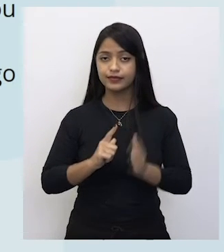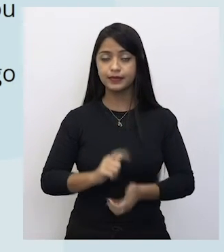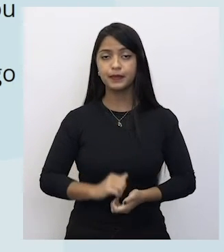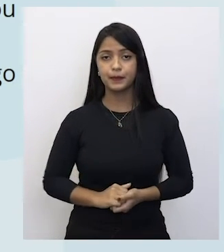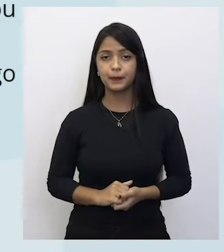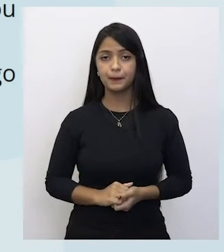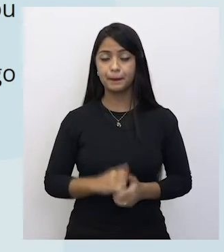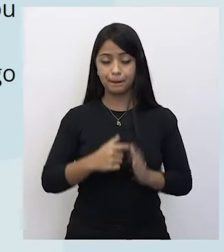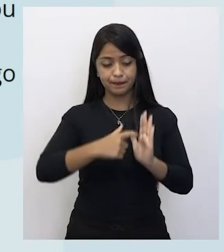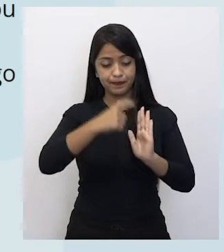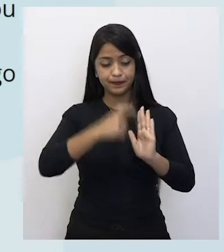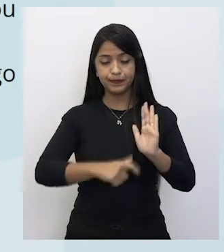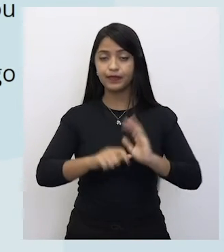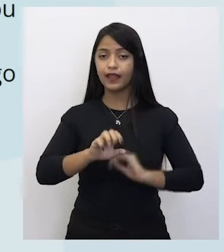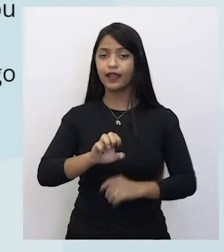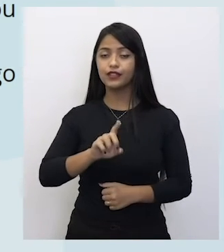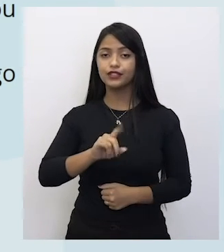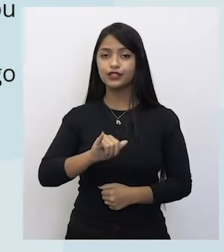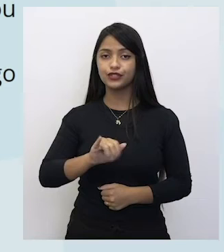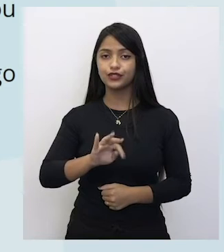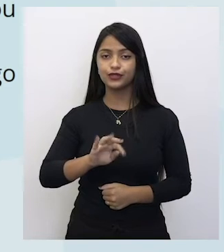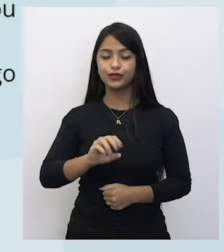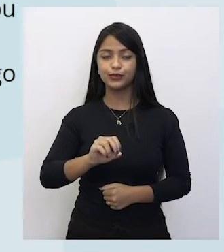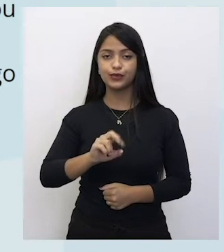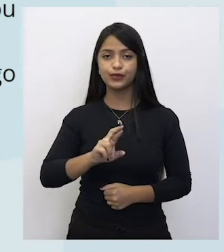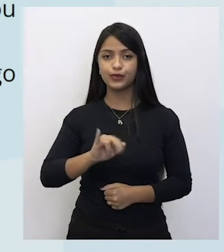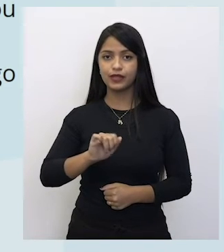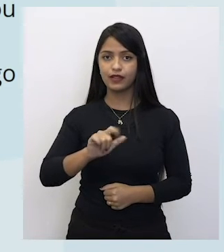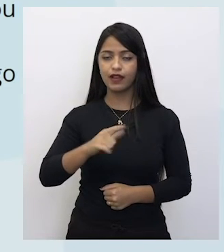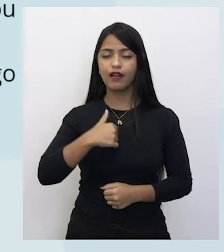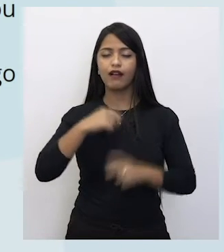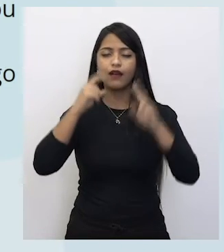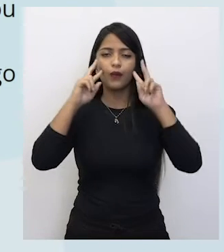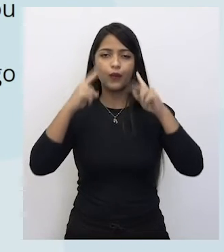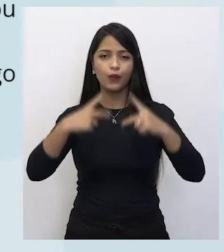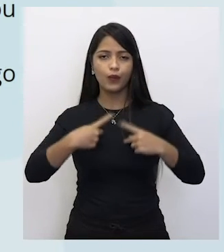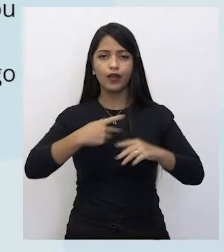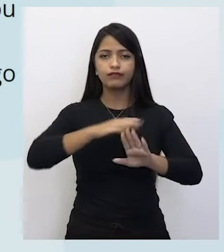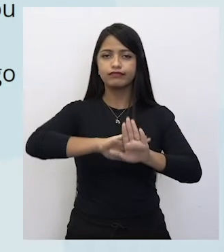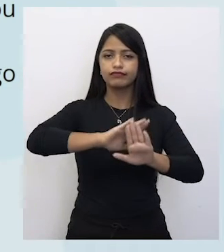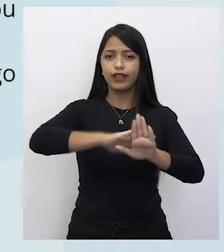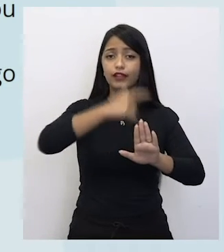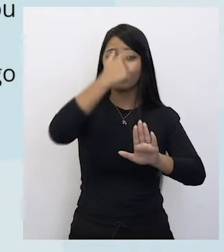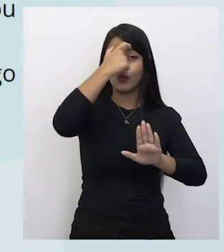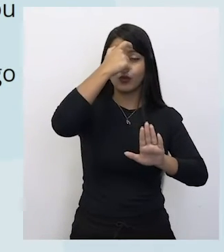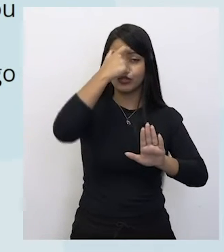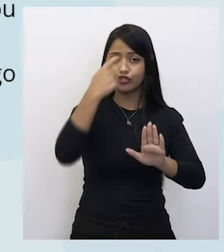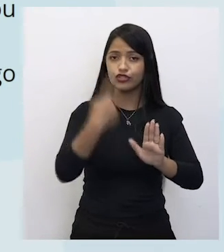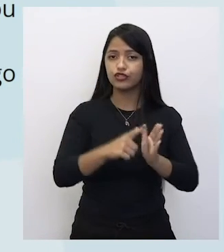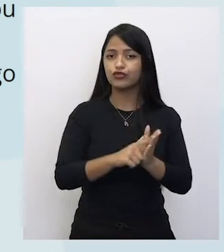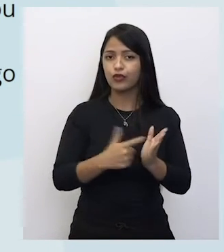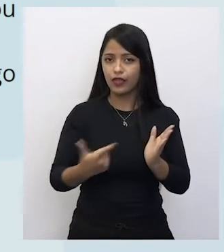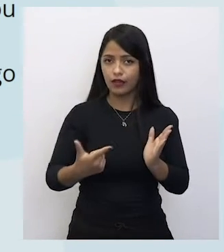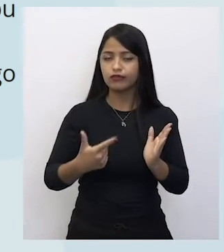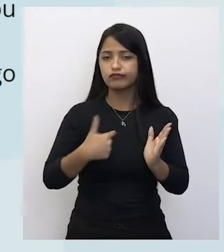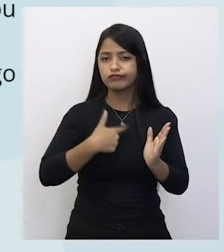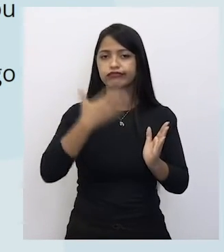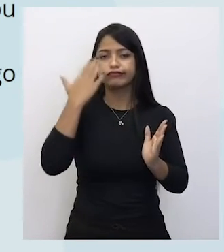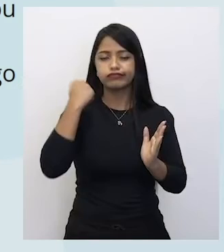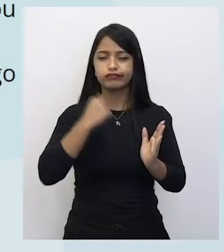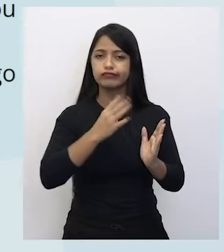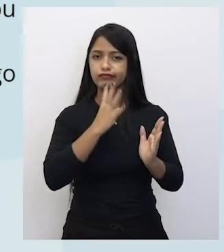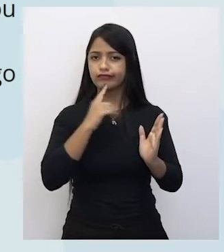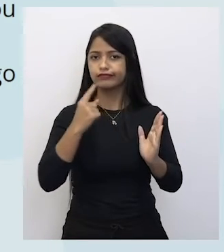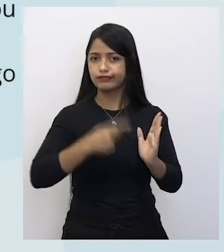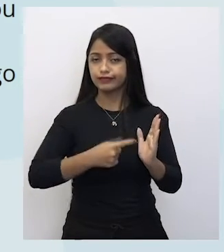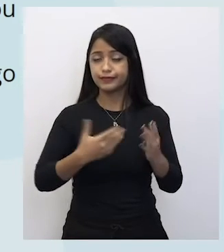no editorial que você reconhece a ideologia daquele jornal, daquela revista, certo? Então, você já